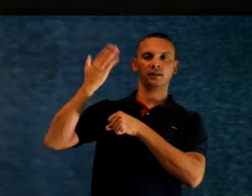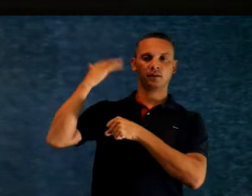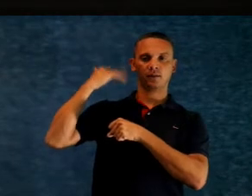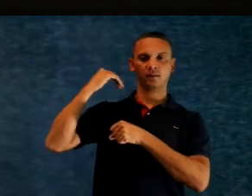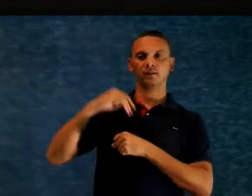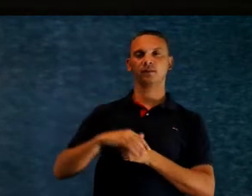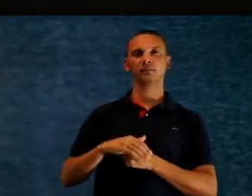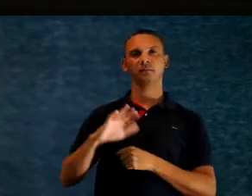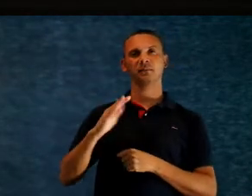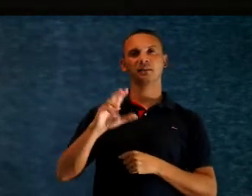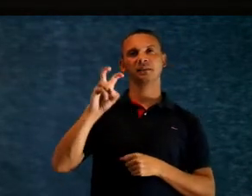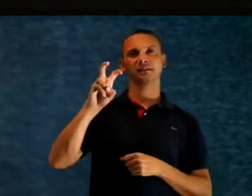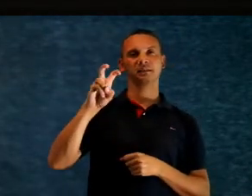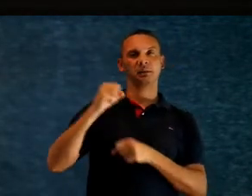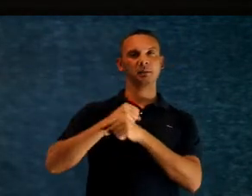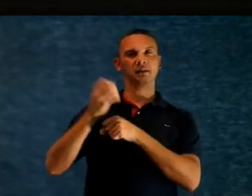de me recorrer aos sebos.